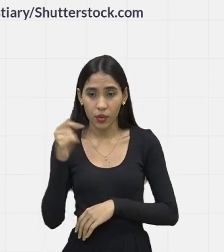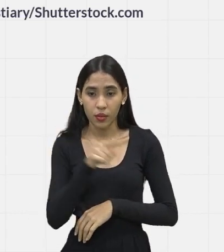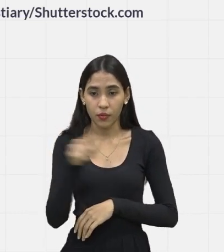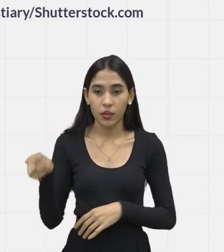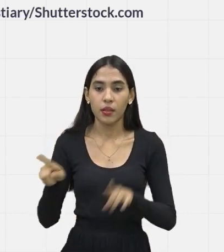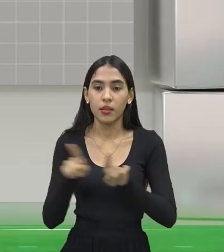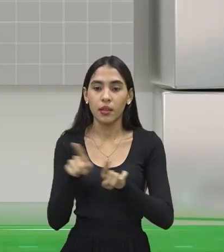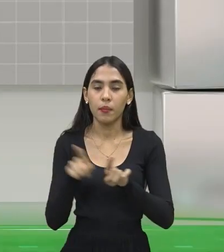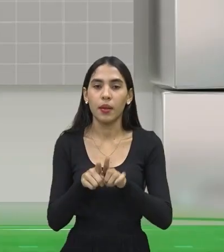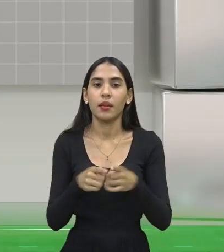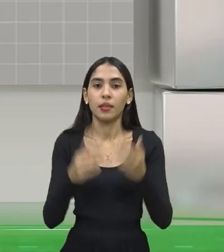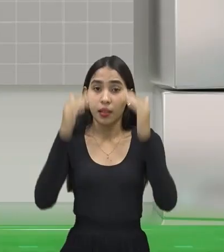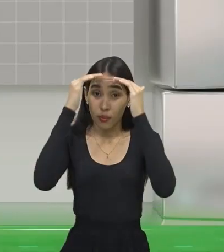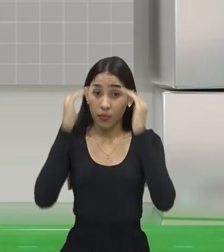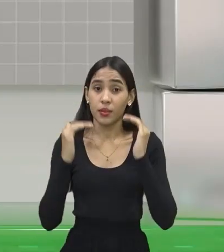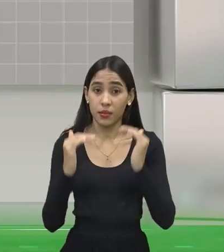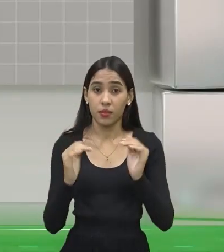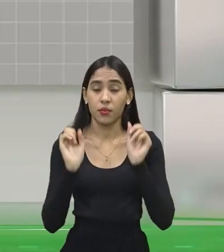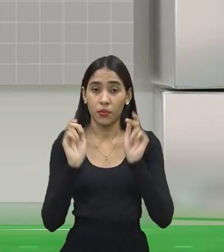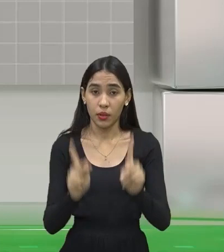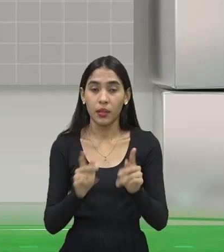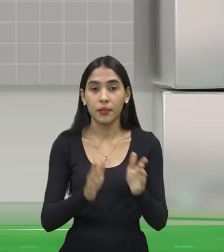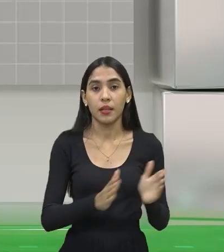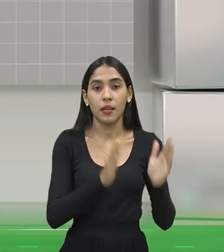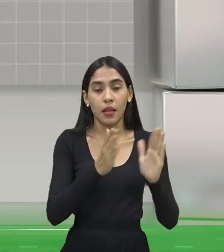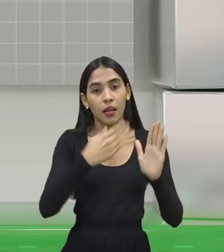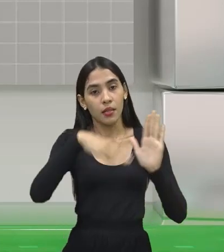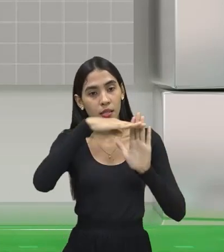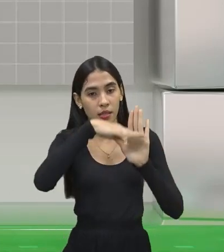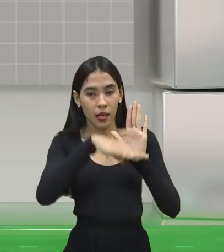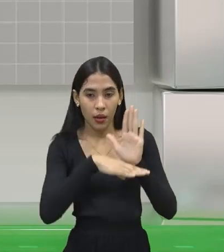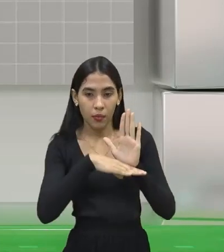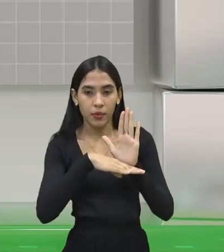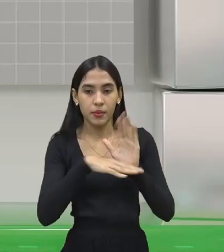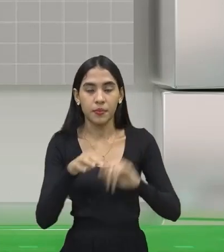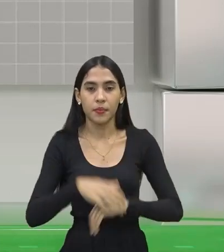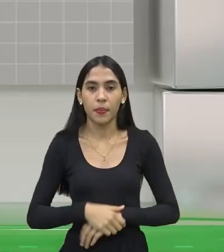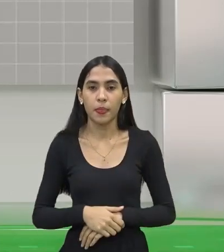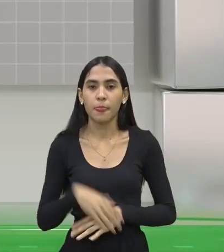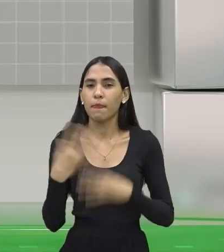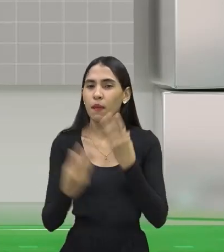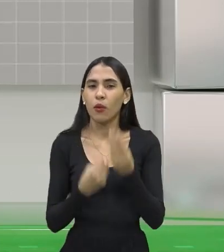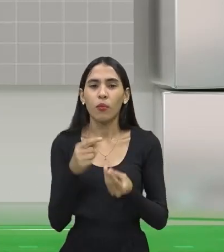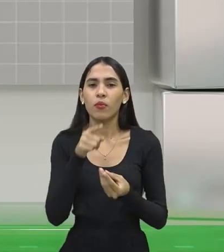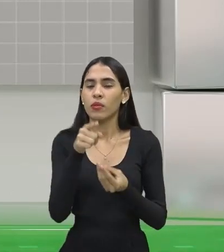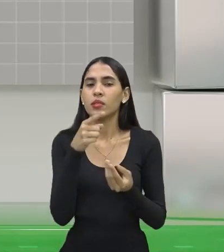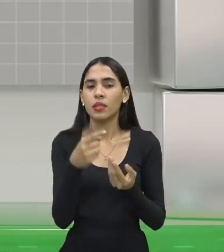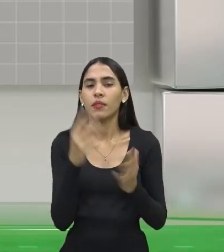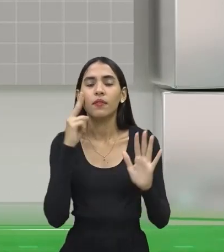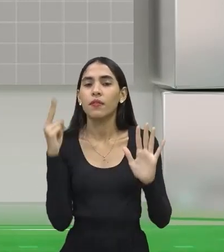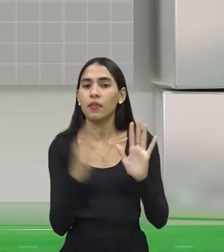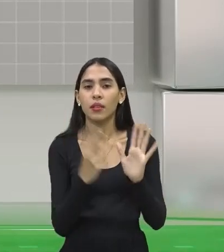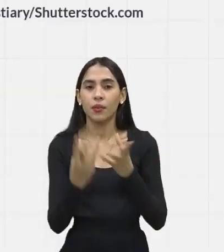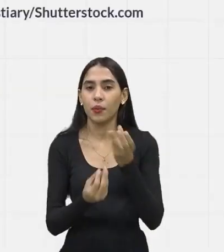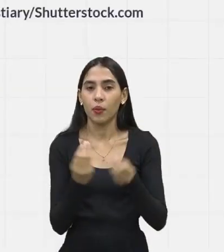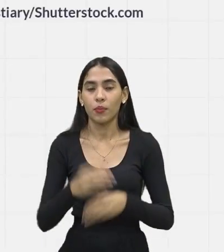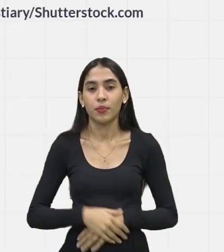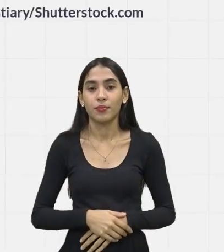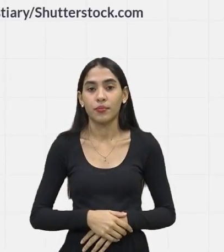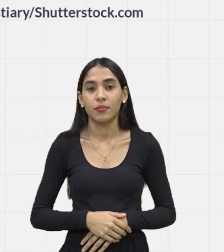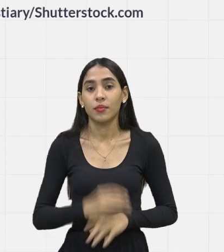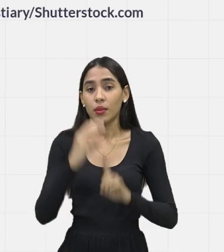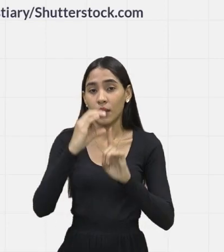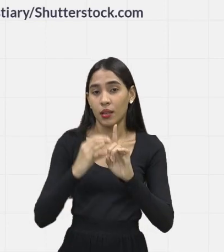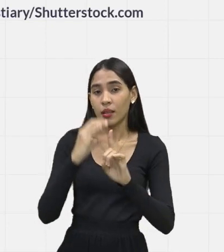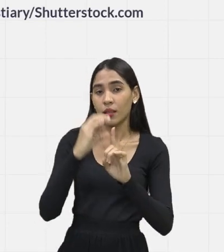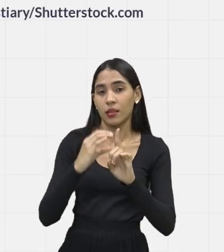aí seguindo, né, essa sequência de componentes. Aonde é que vocês vão ver essa sequência? Lá no calendário